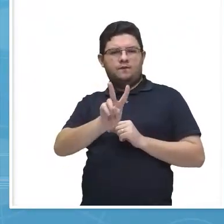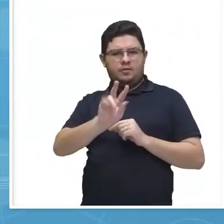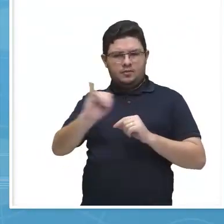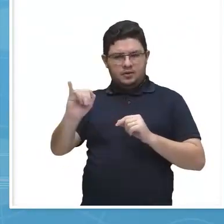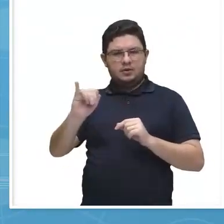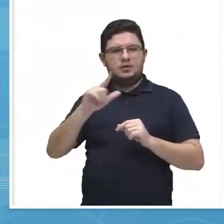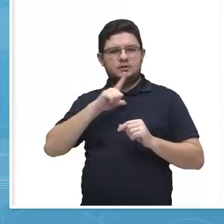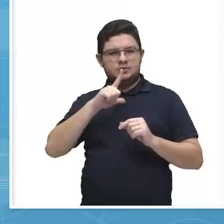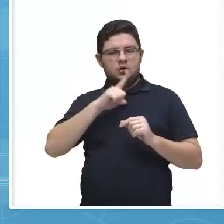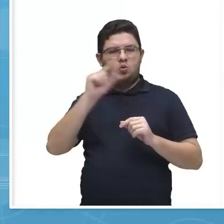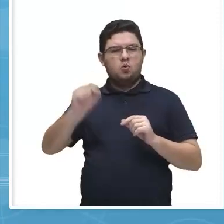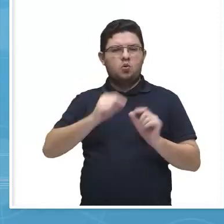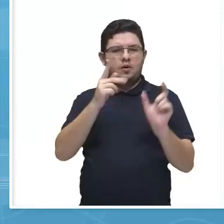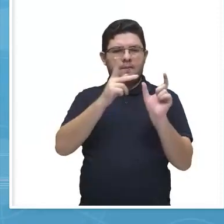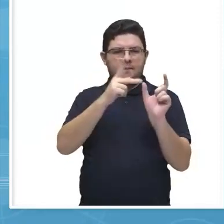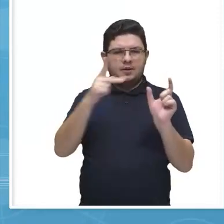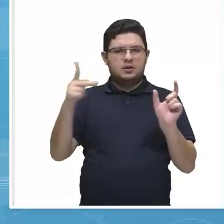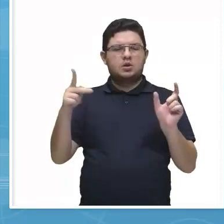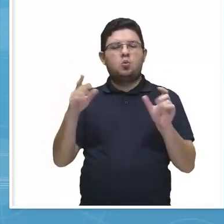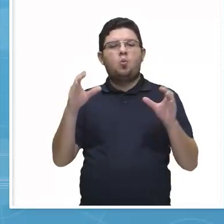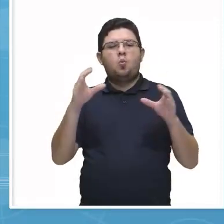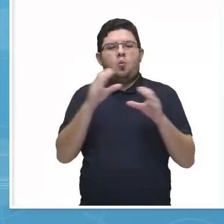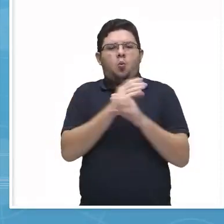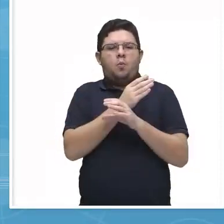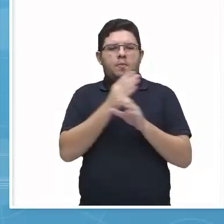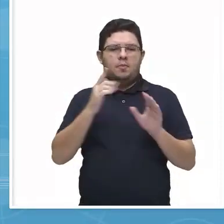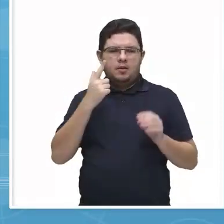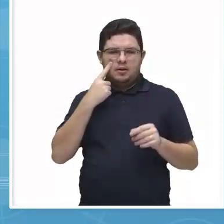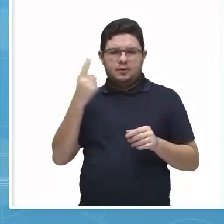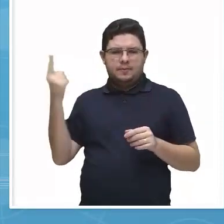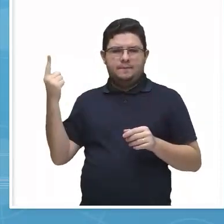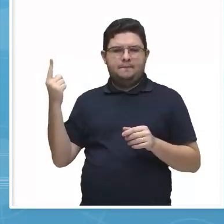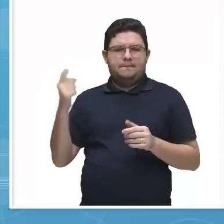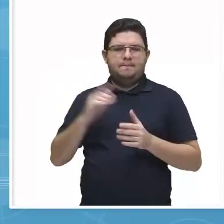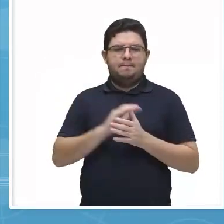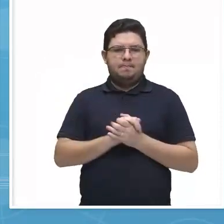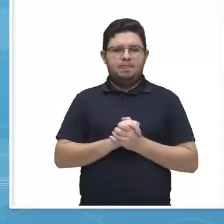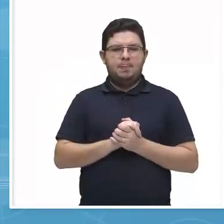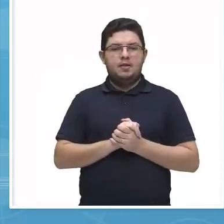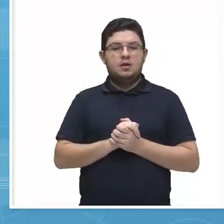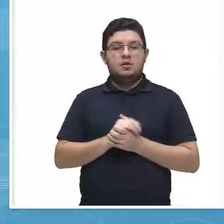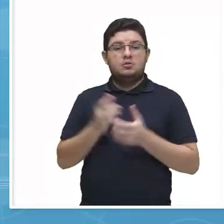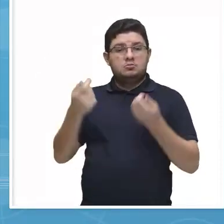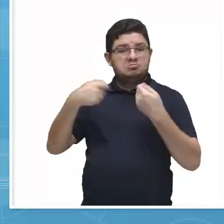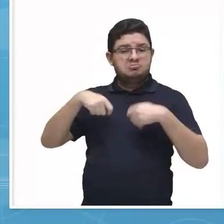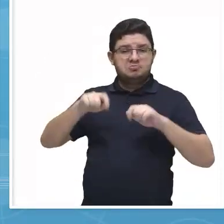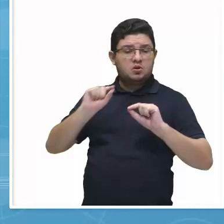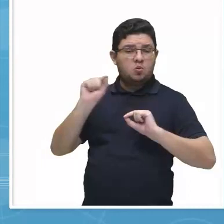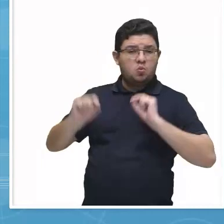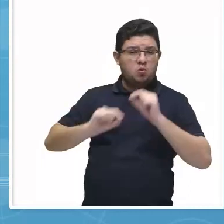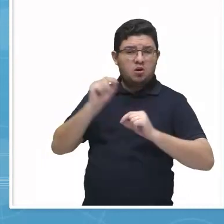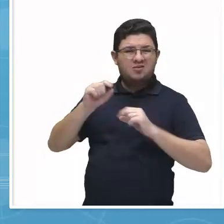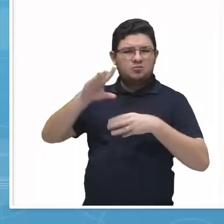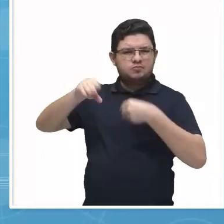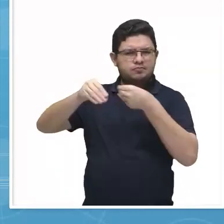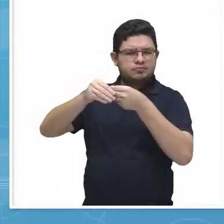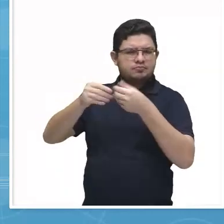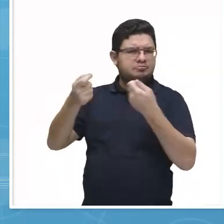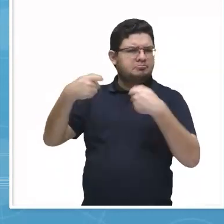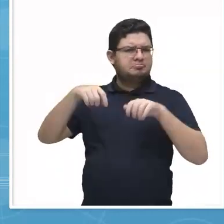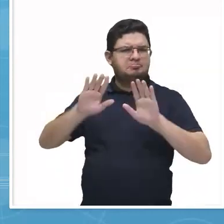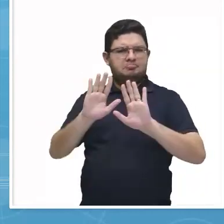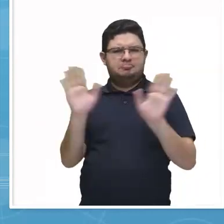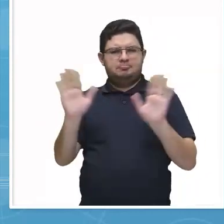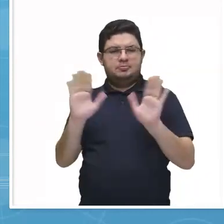intransitivos, eles têm sentido completo. Então, eles não necessitam, não exigem complemento.